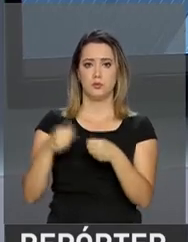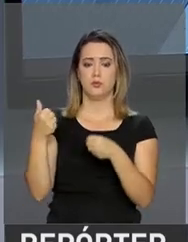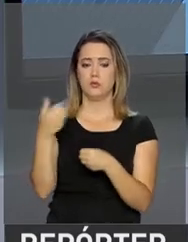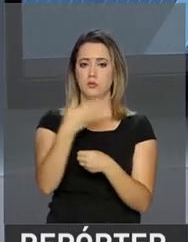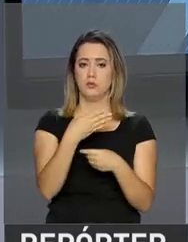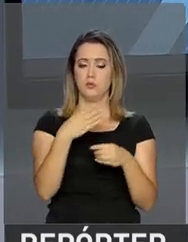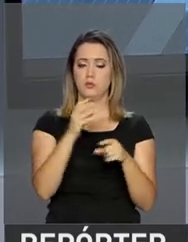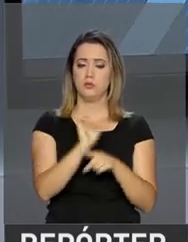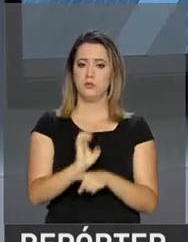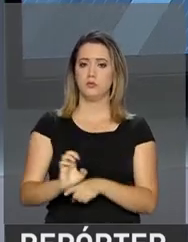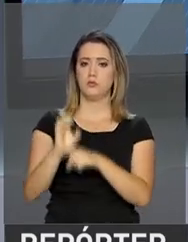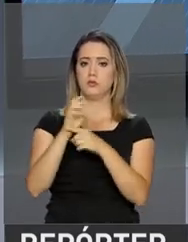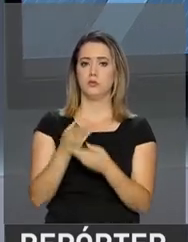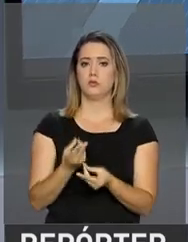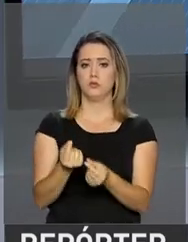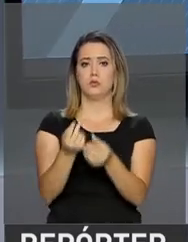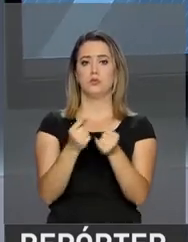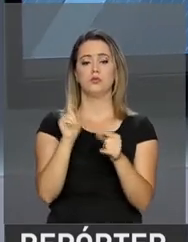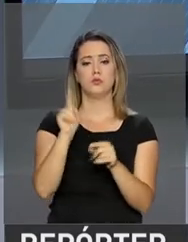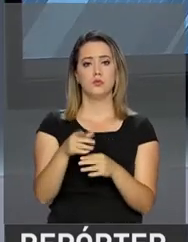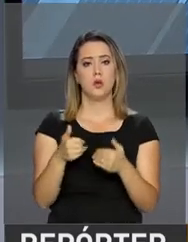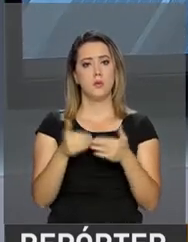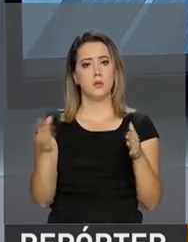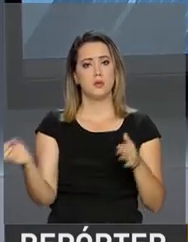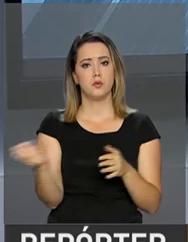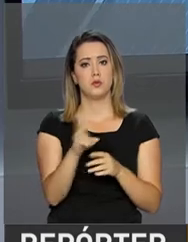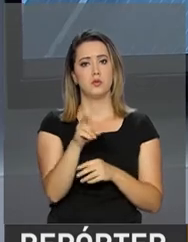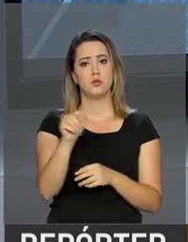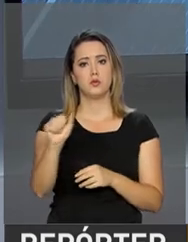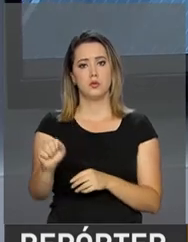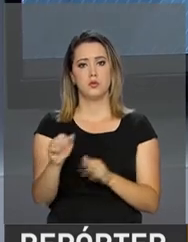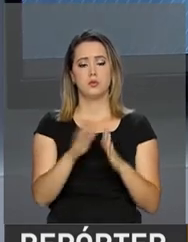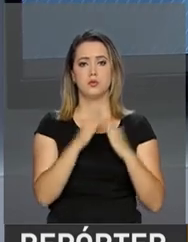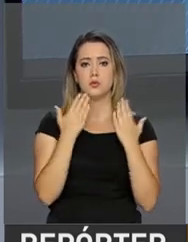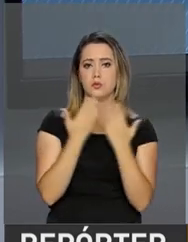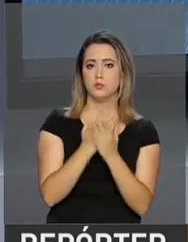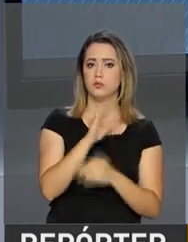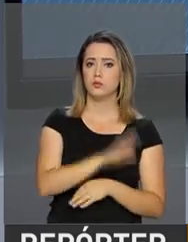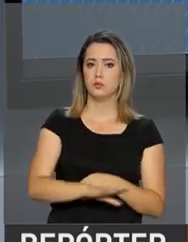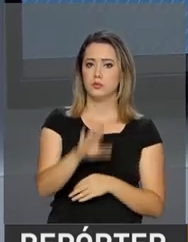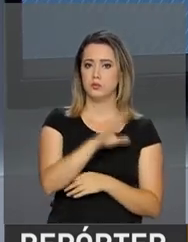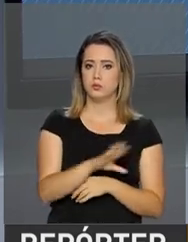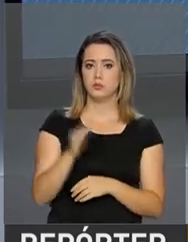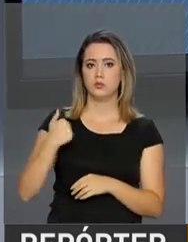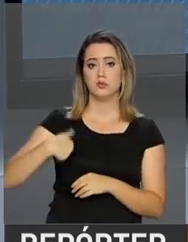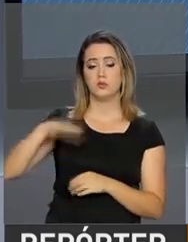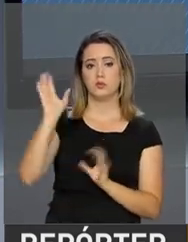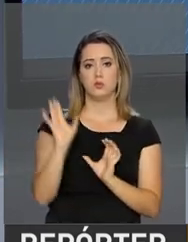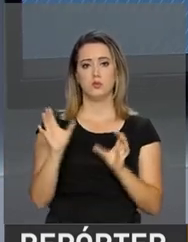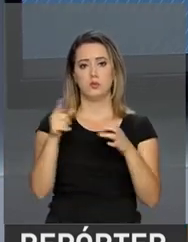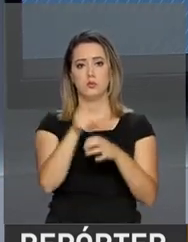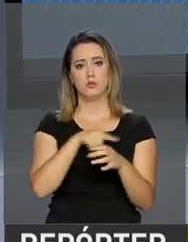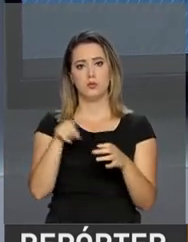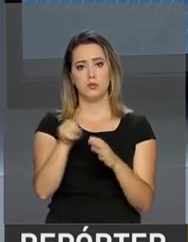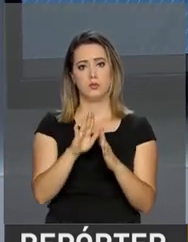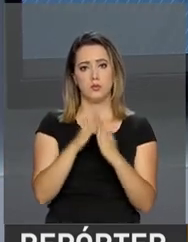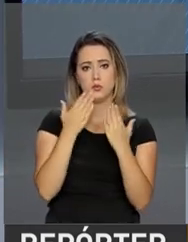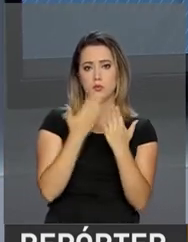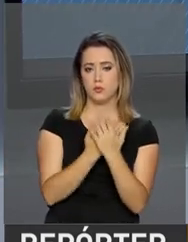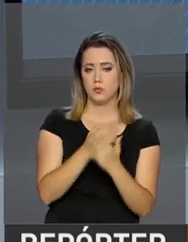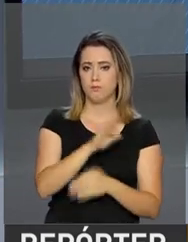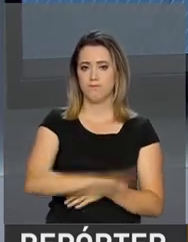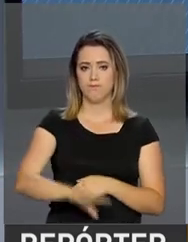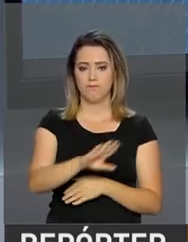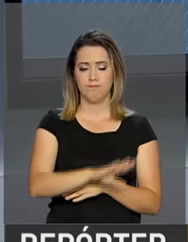estados os recursos serão para abertura de novas vagas em escolas de educação infantil sendo a maior parte delas para